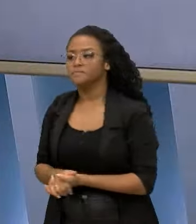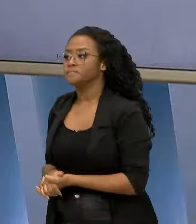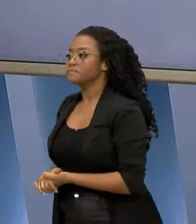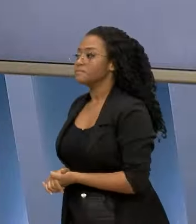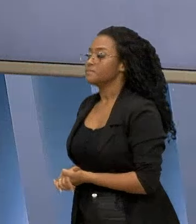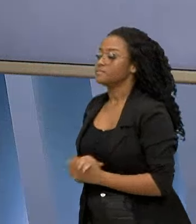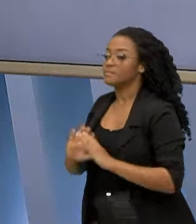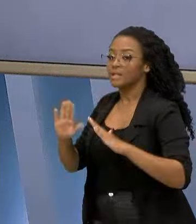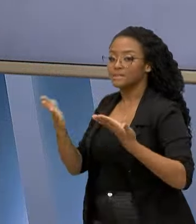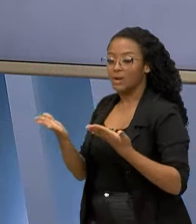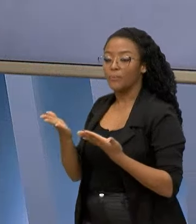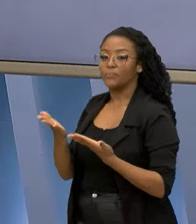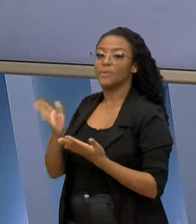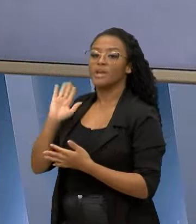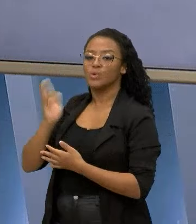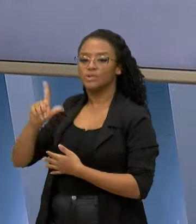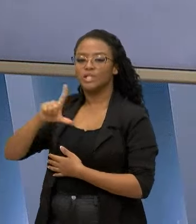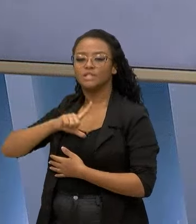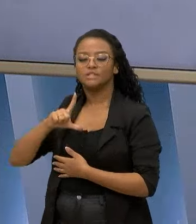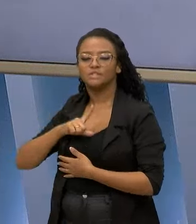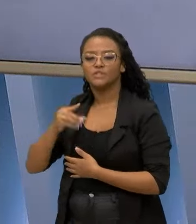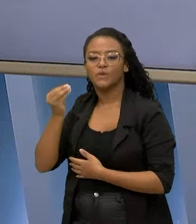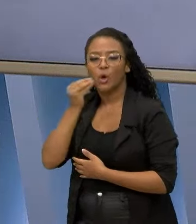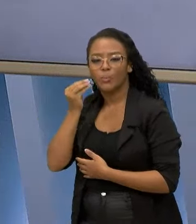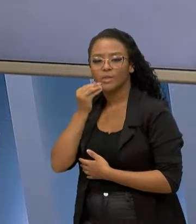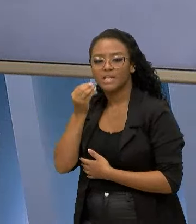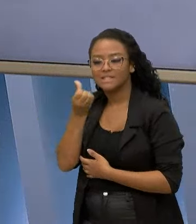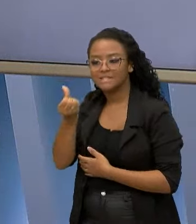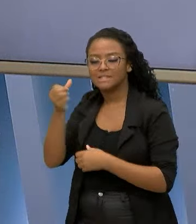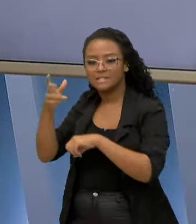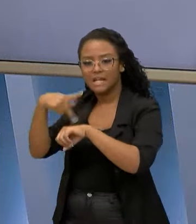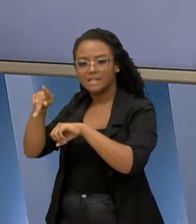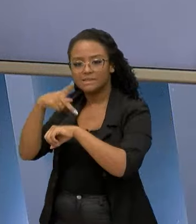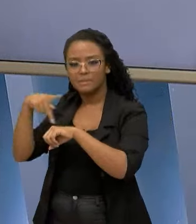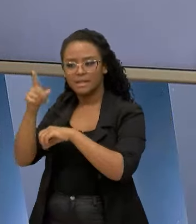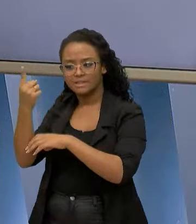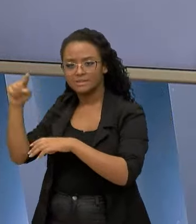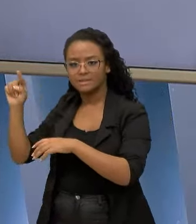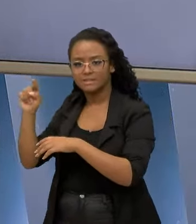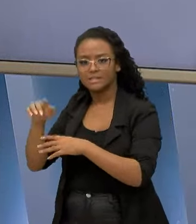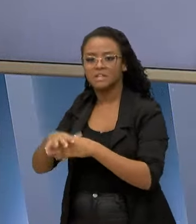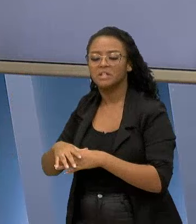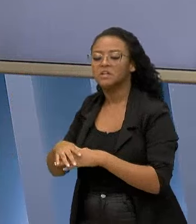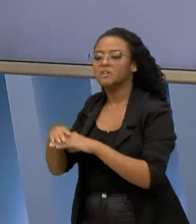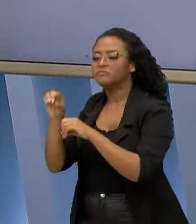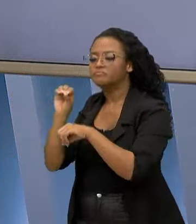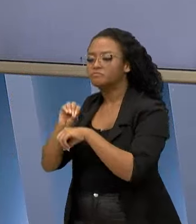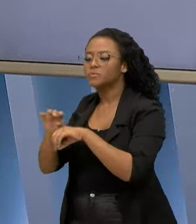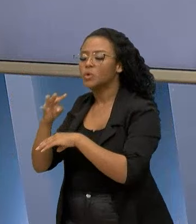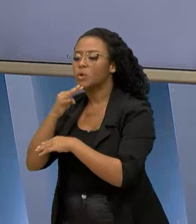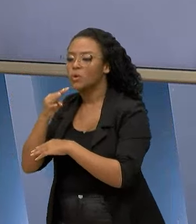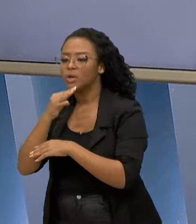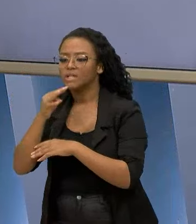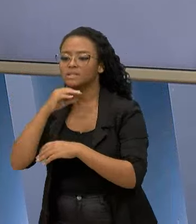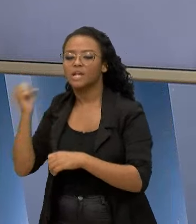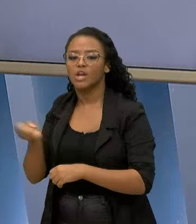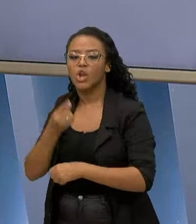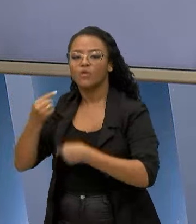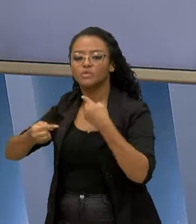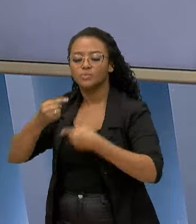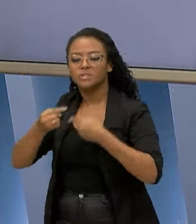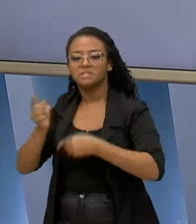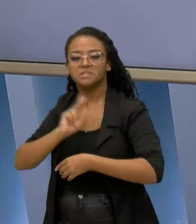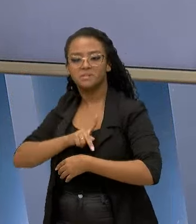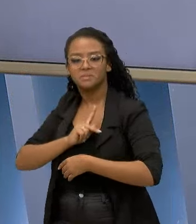ir em 6 países, 4 continentes. E eu não fui a passeio, não. Fui trabalhar e conhecer novas políticas públicas, novas experiências